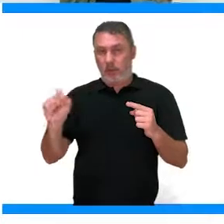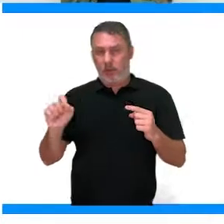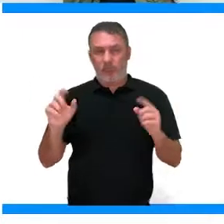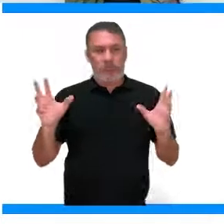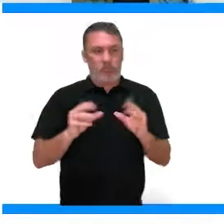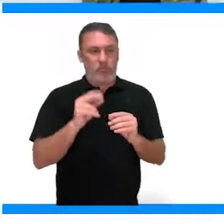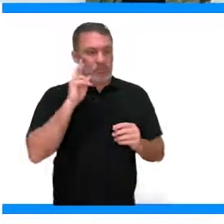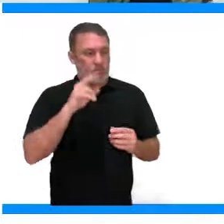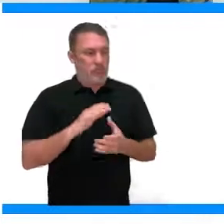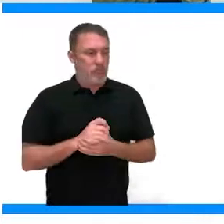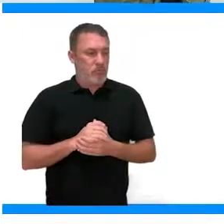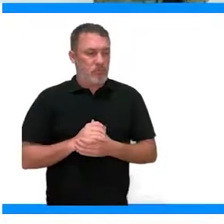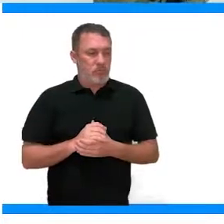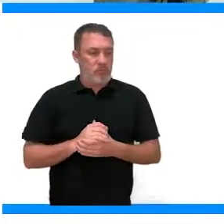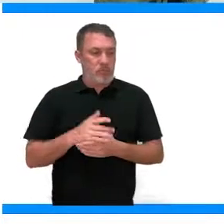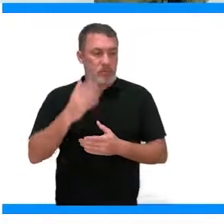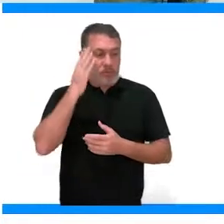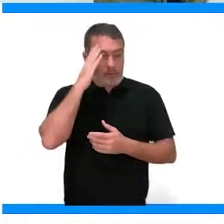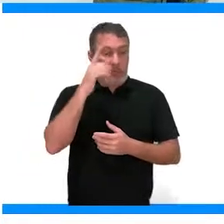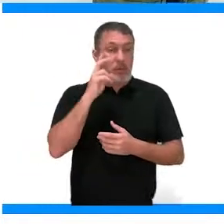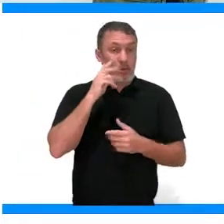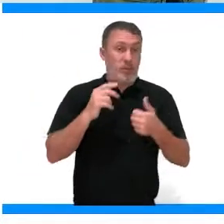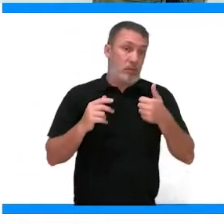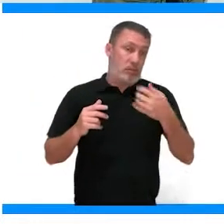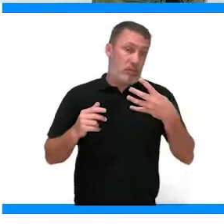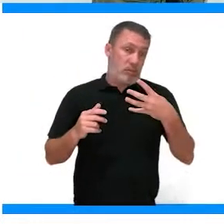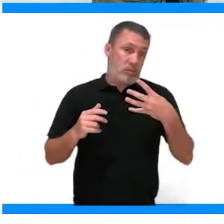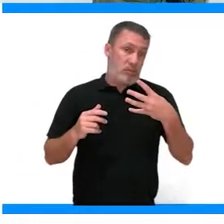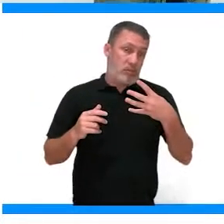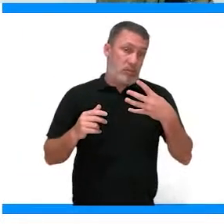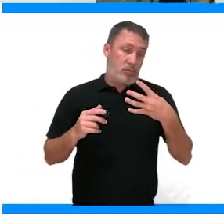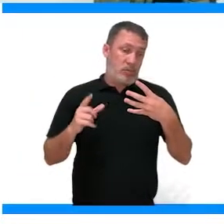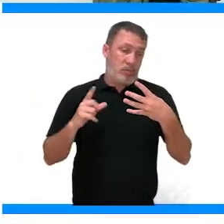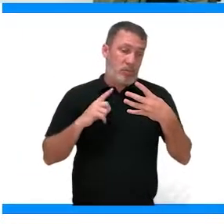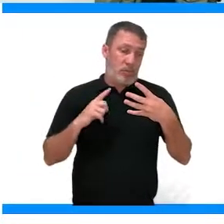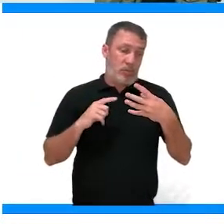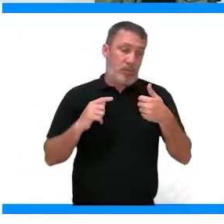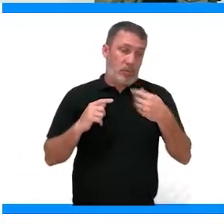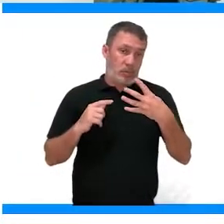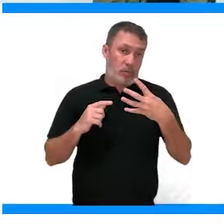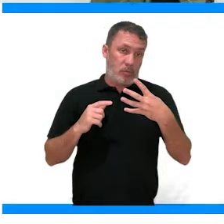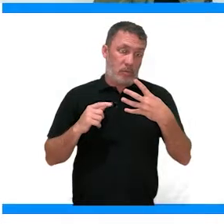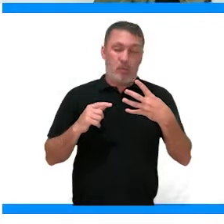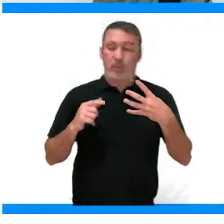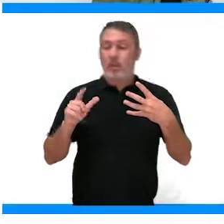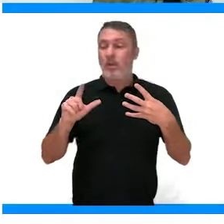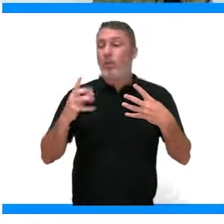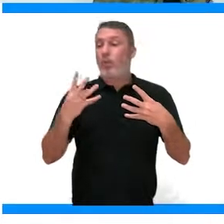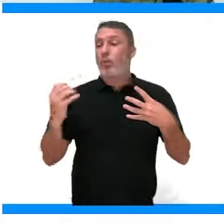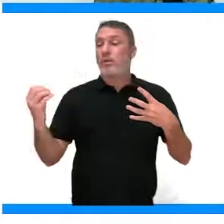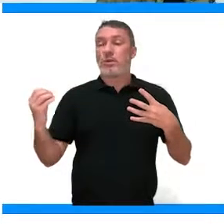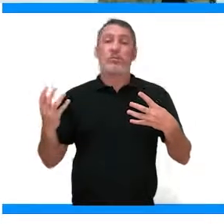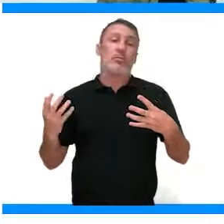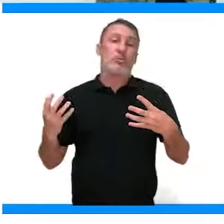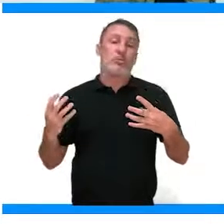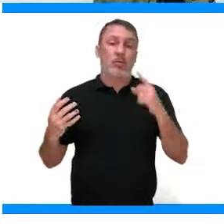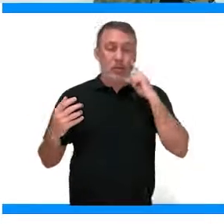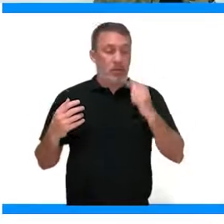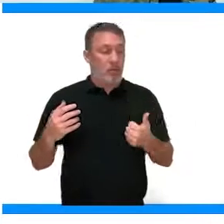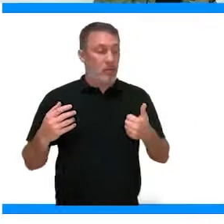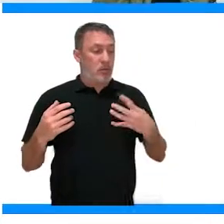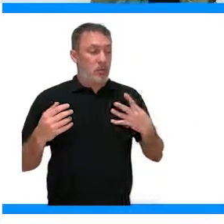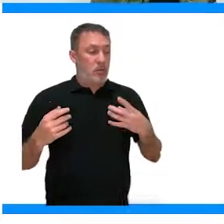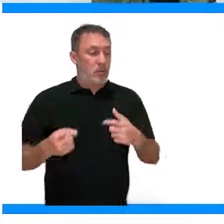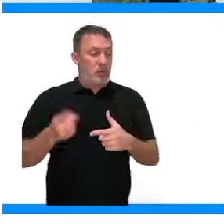aí? Beleza. Foram encontrados 14 imóveis com foco de mosquito em 400. Qual é a porcentagem?